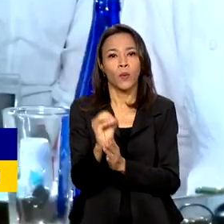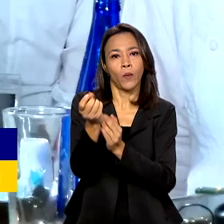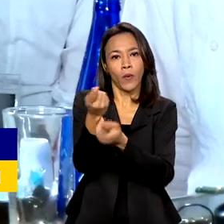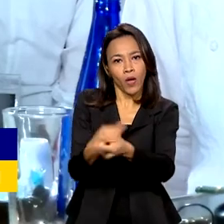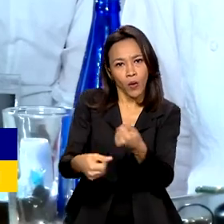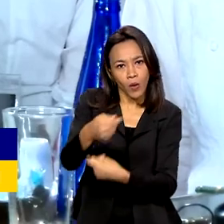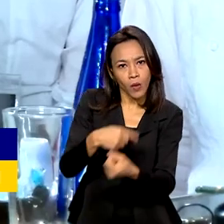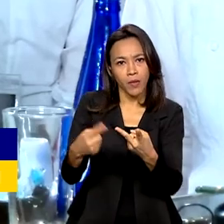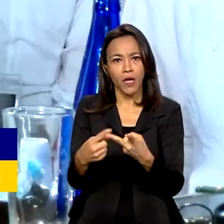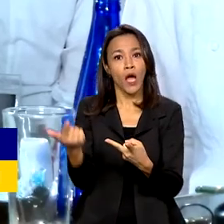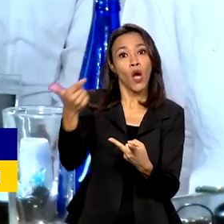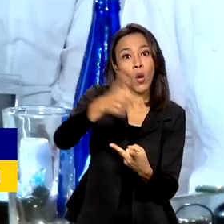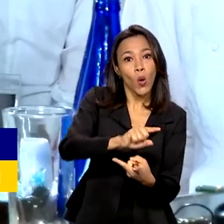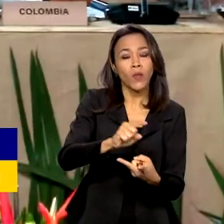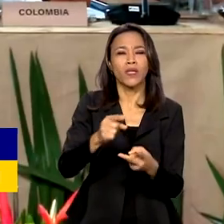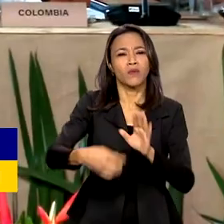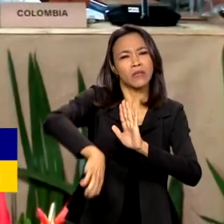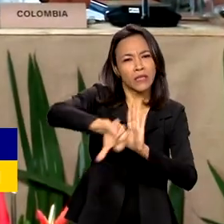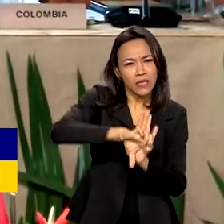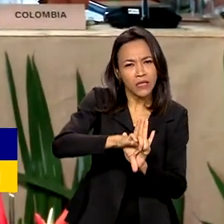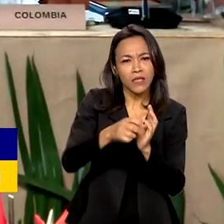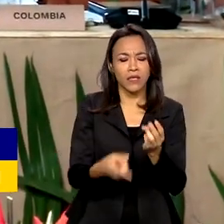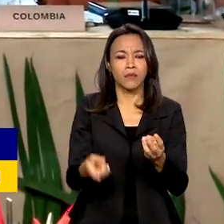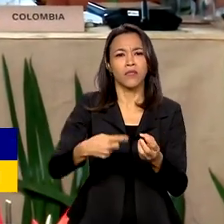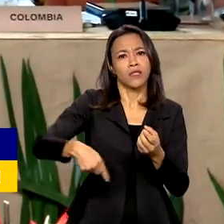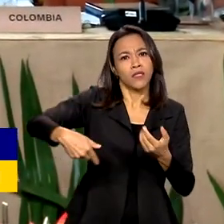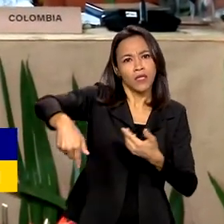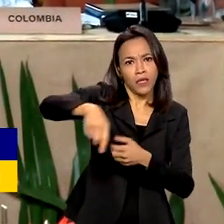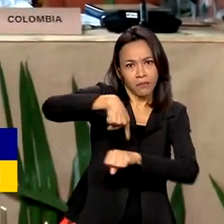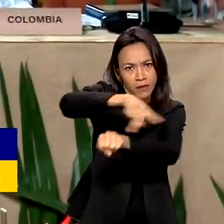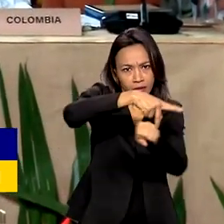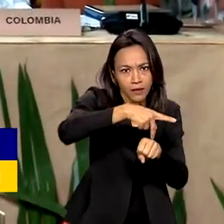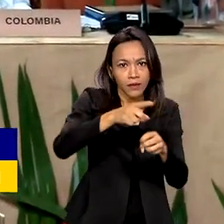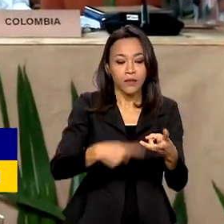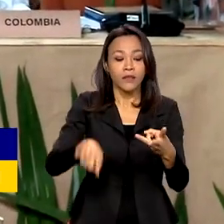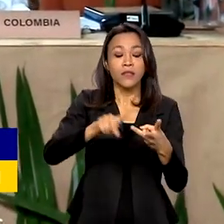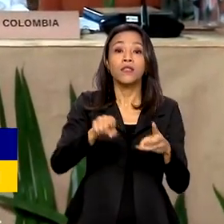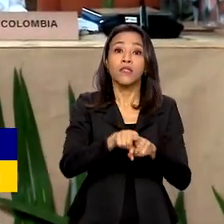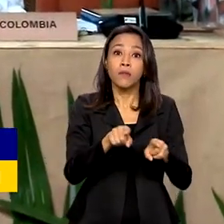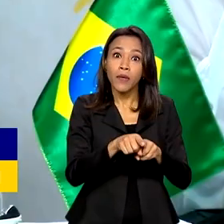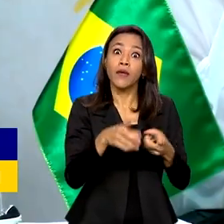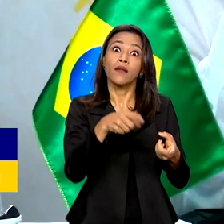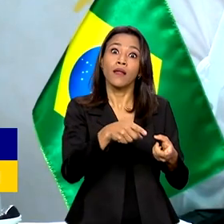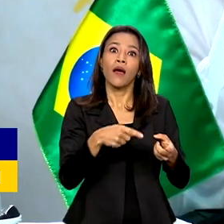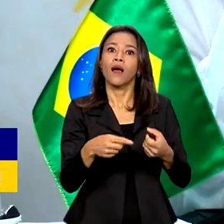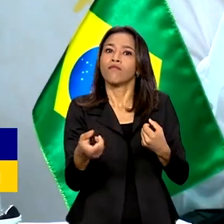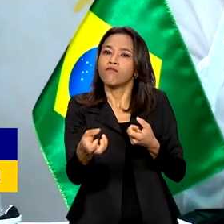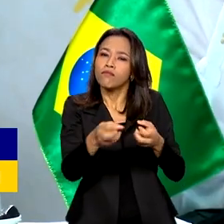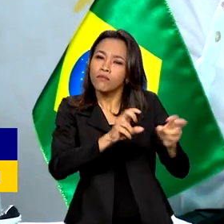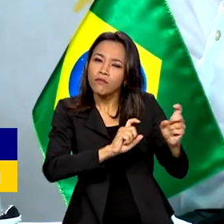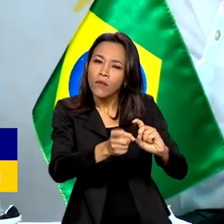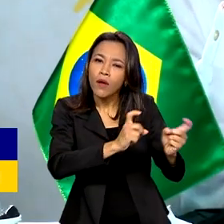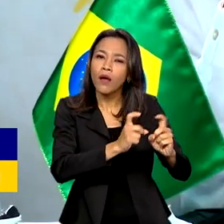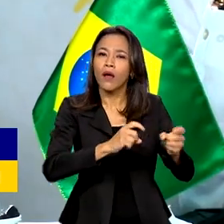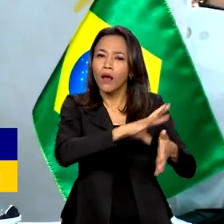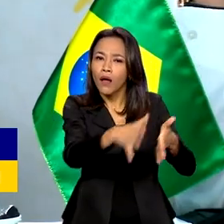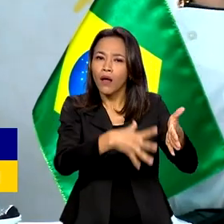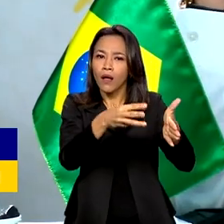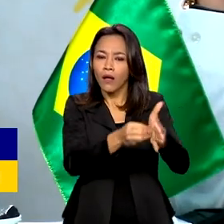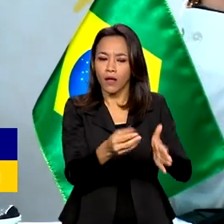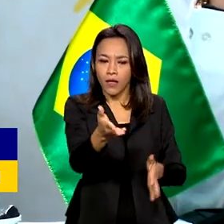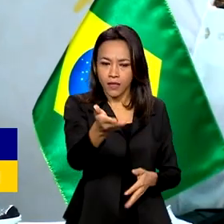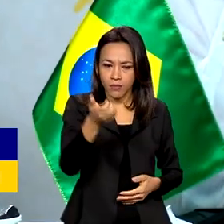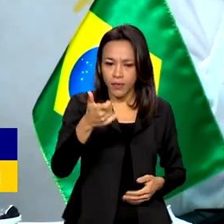combate aos crimes transnacionais e melhorias na governança da Amazônia. Pretendemos institucionalizar